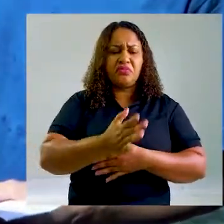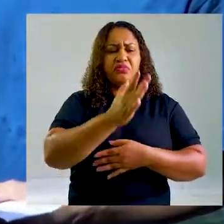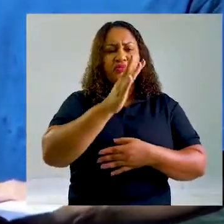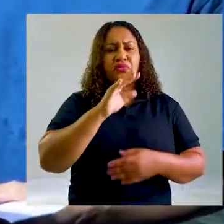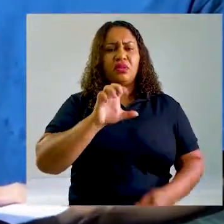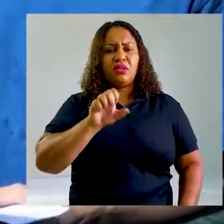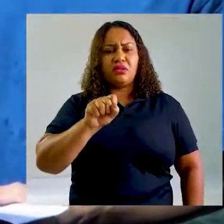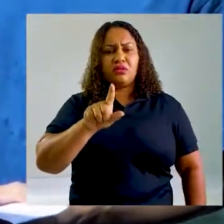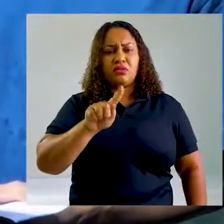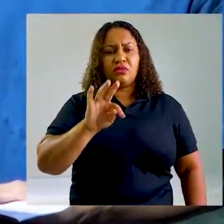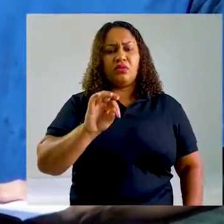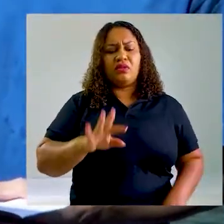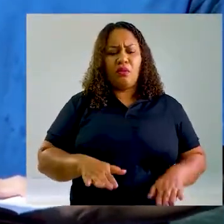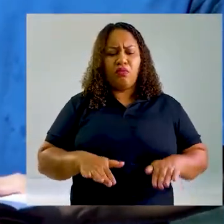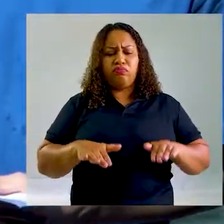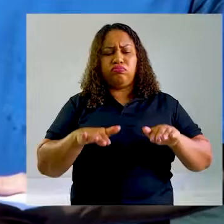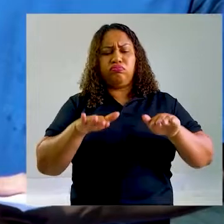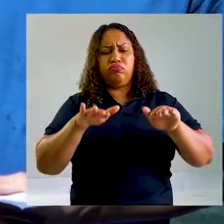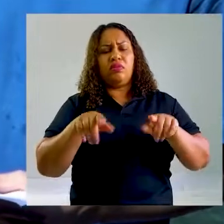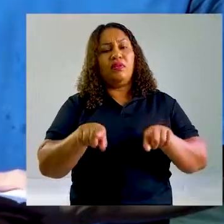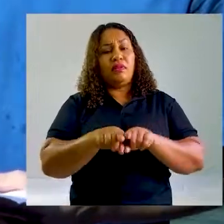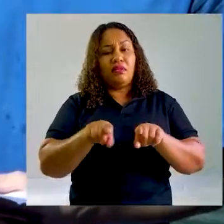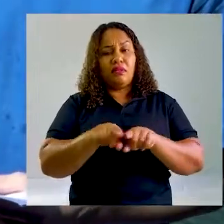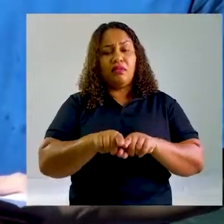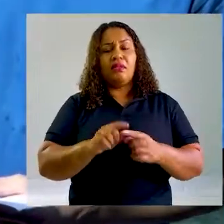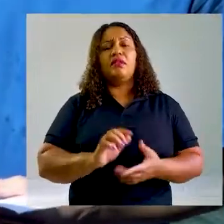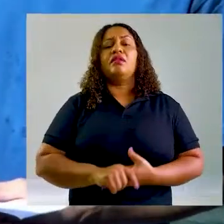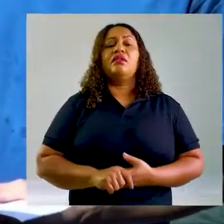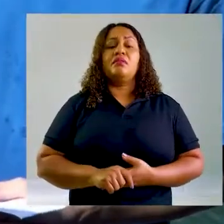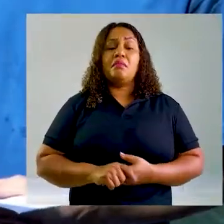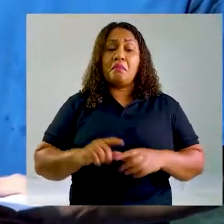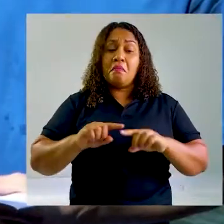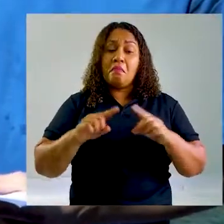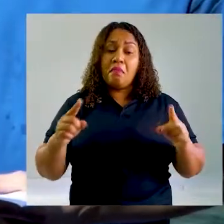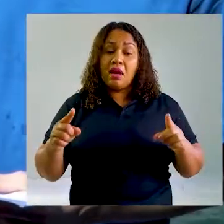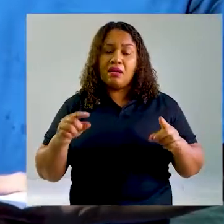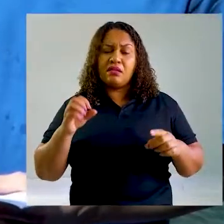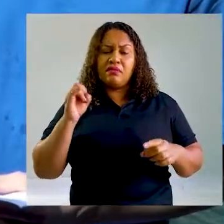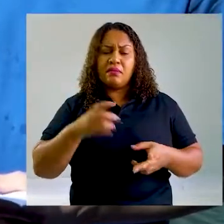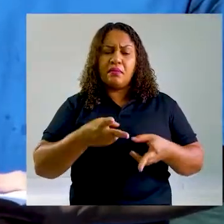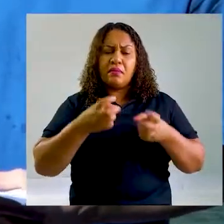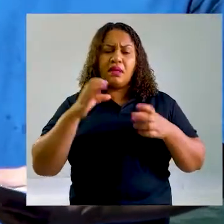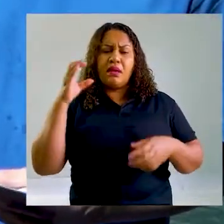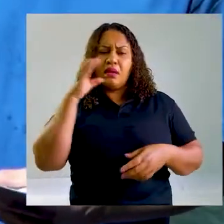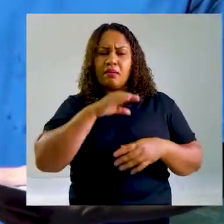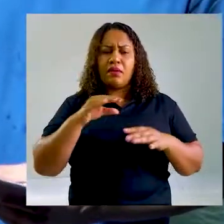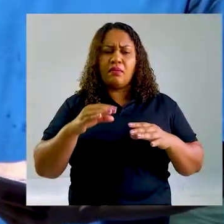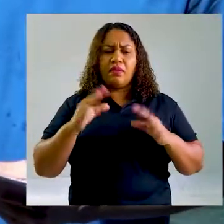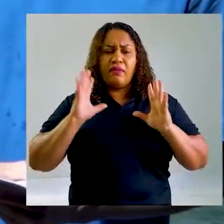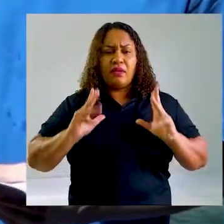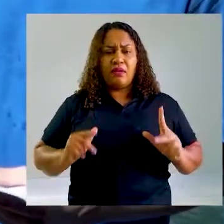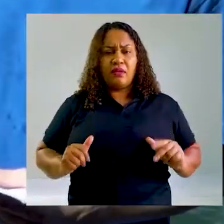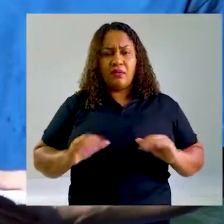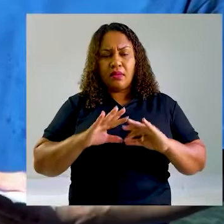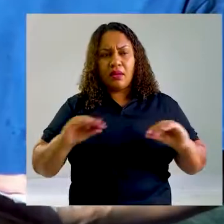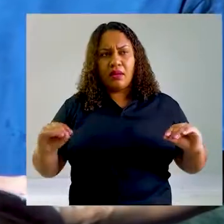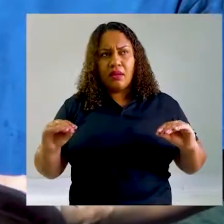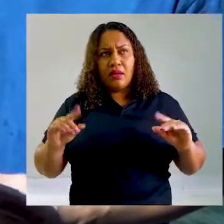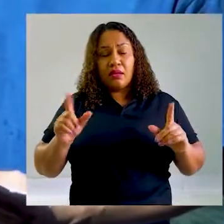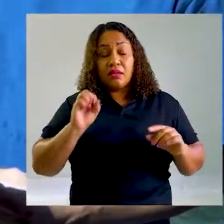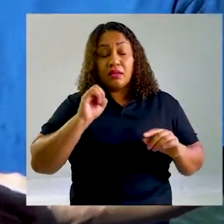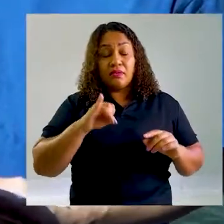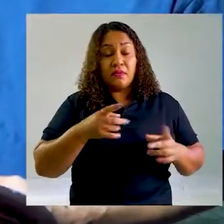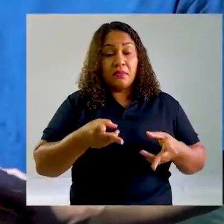falei, o Rio Tocantins tem um volume muito grande ainda, dilui rapidamente isso. Se você, por exemplo, aqui na foz do Riacho Bacuri, que